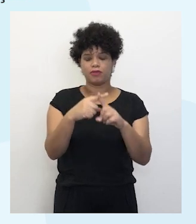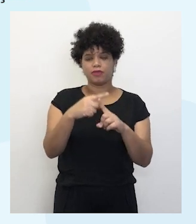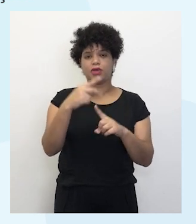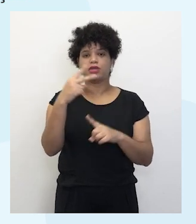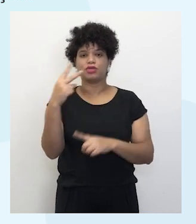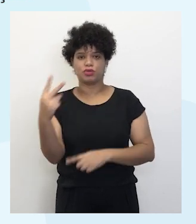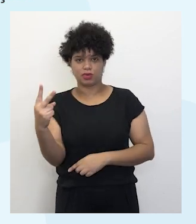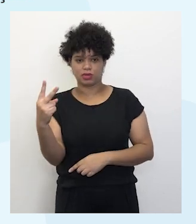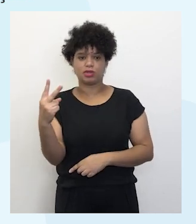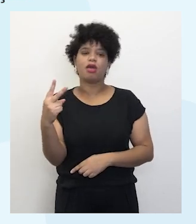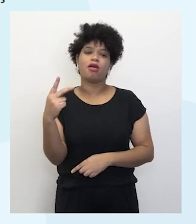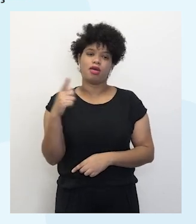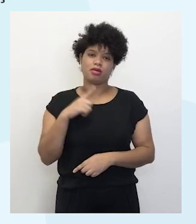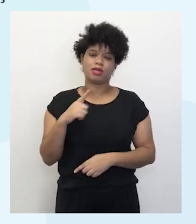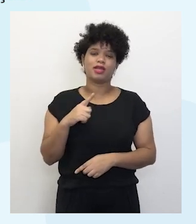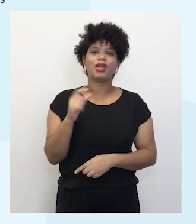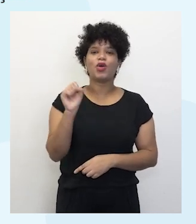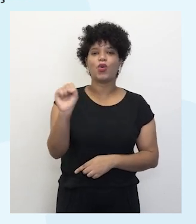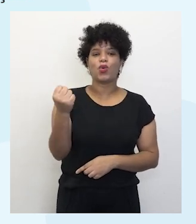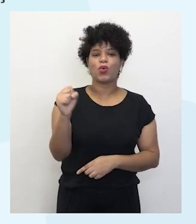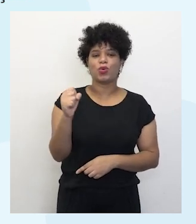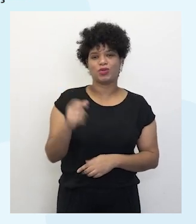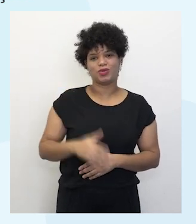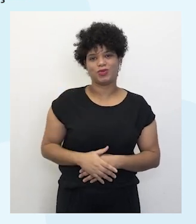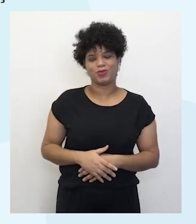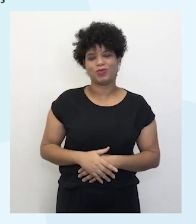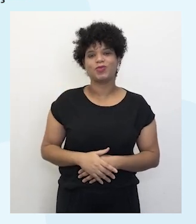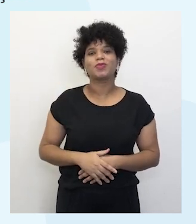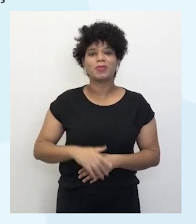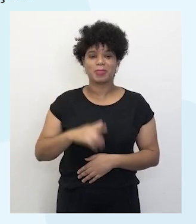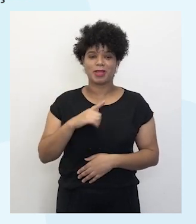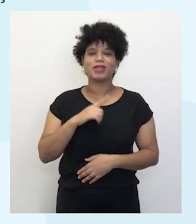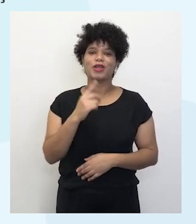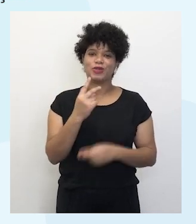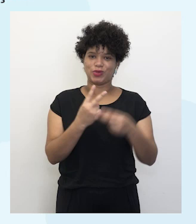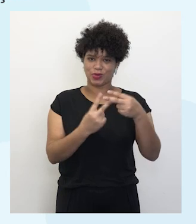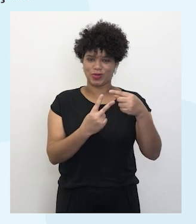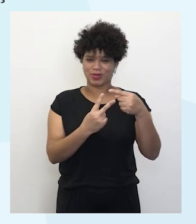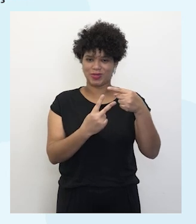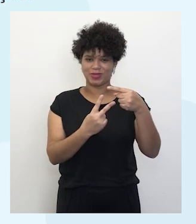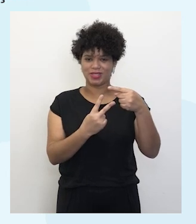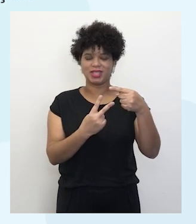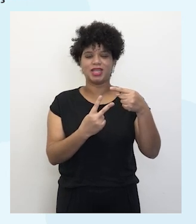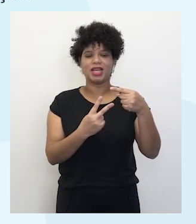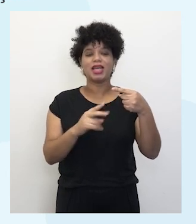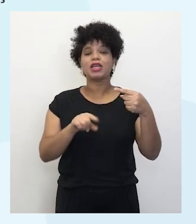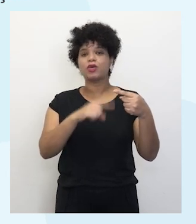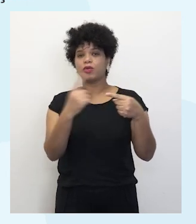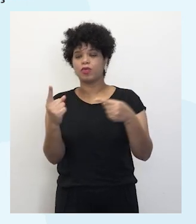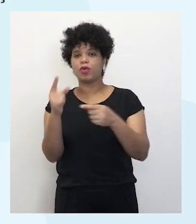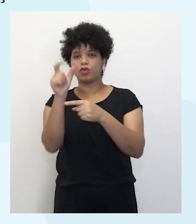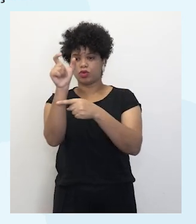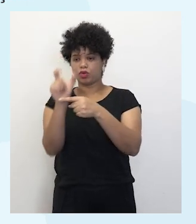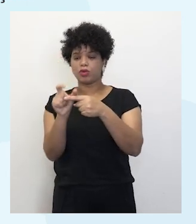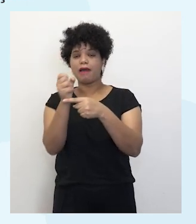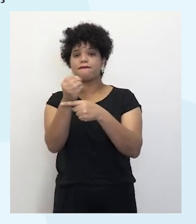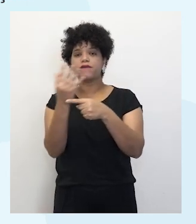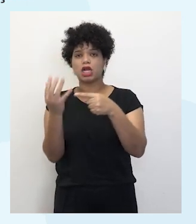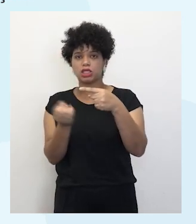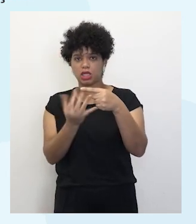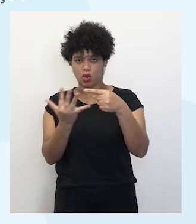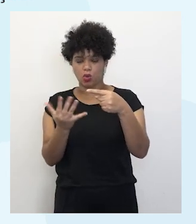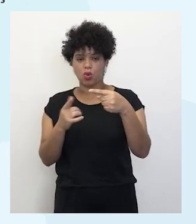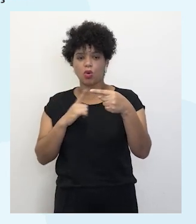mesmo vai dar esse número aqui embaixo? Então, vai dar 2. E também temos aqui outra fração,